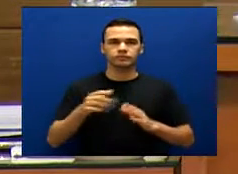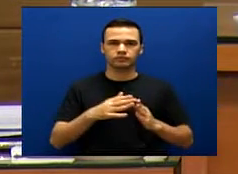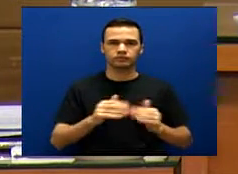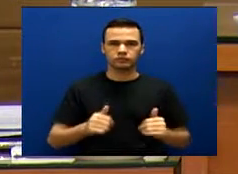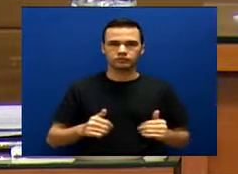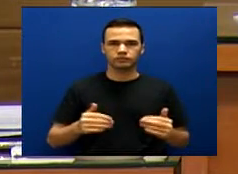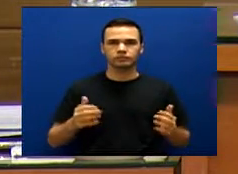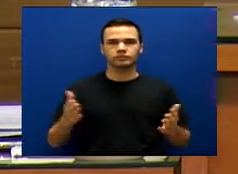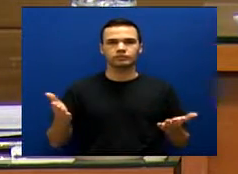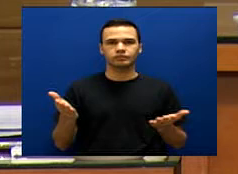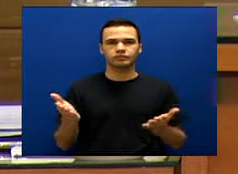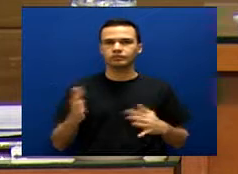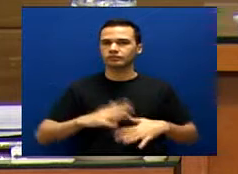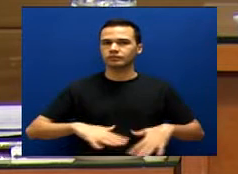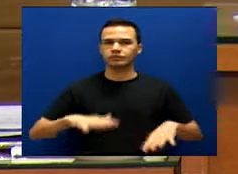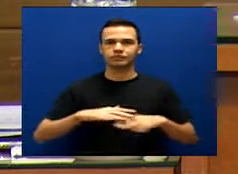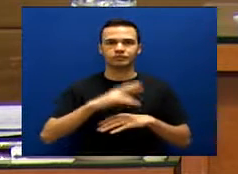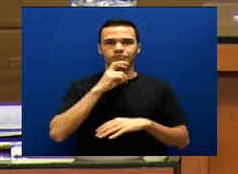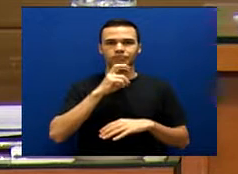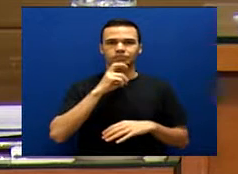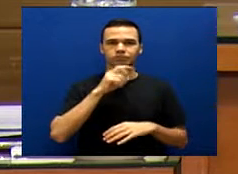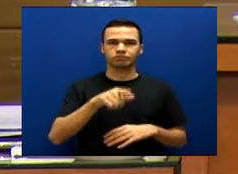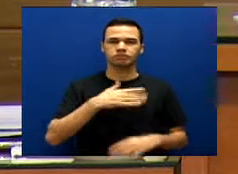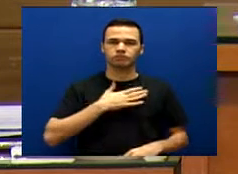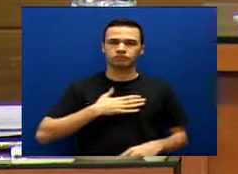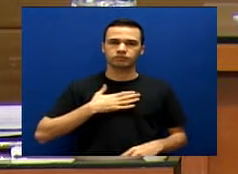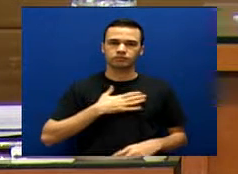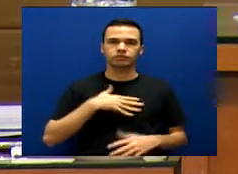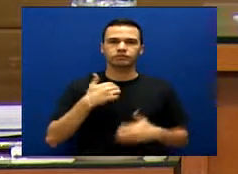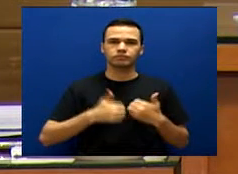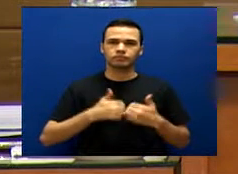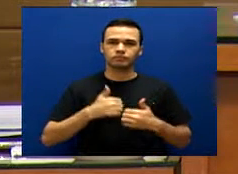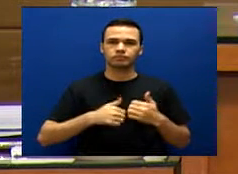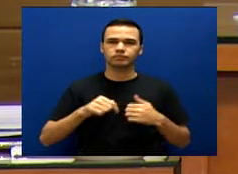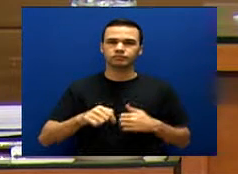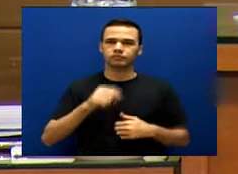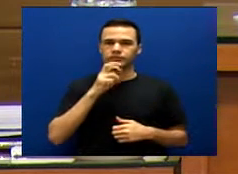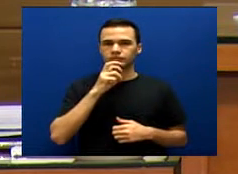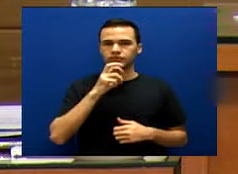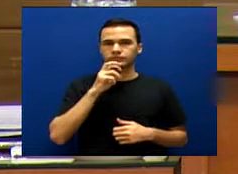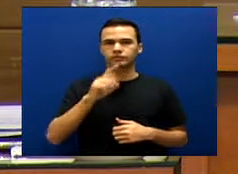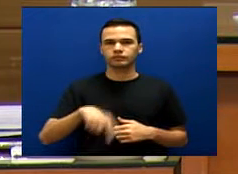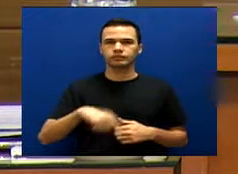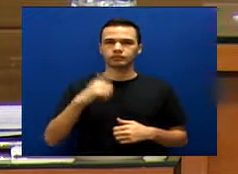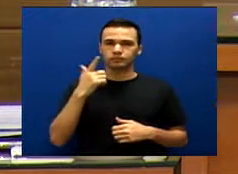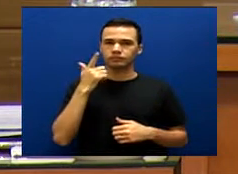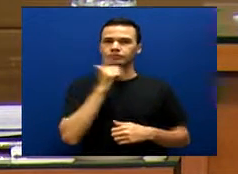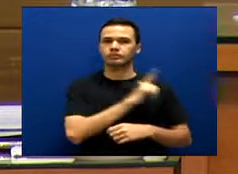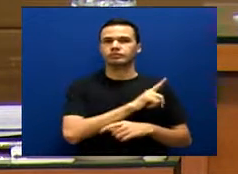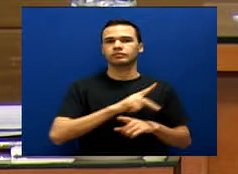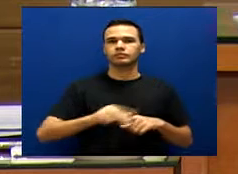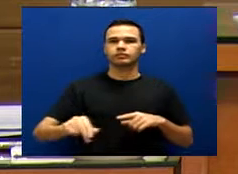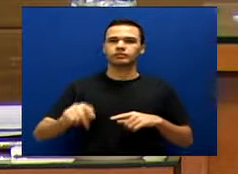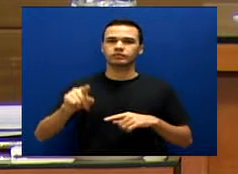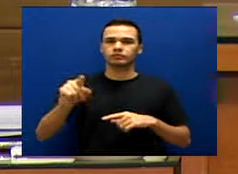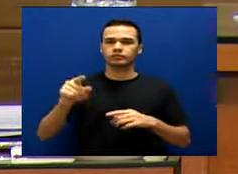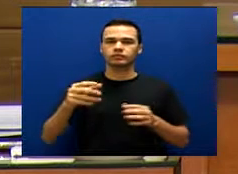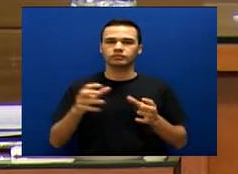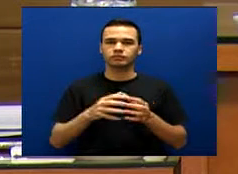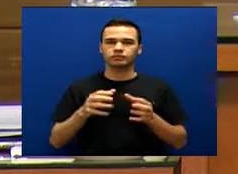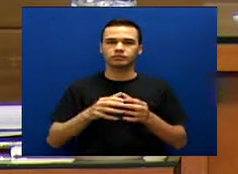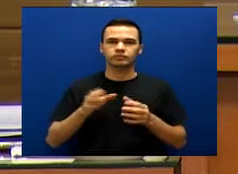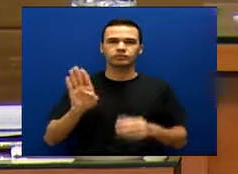requerimento atende um cerca de todo sorocabano que gosta do esporte na cidade de Sorocaba, que é um grande voto de congratulações